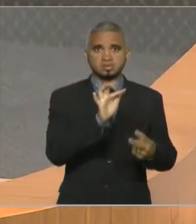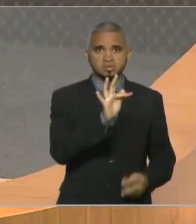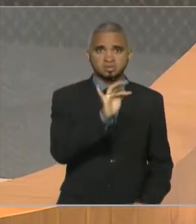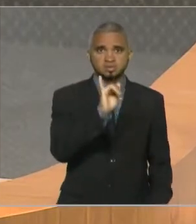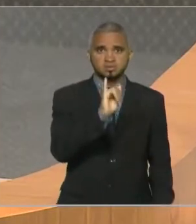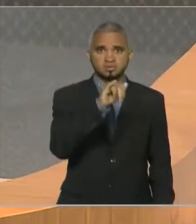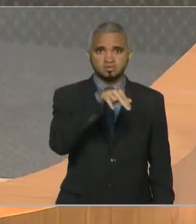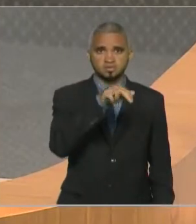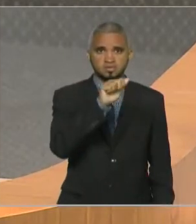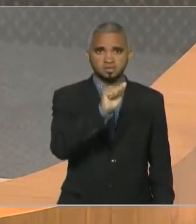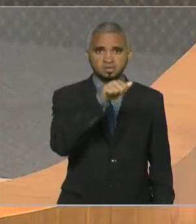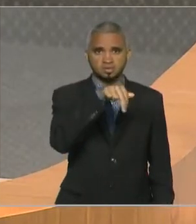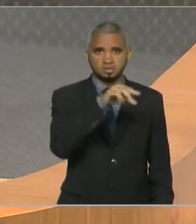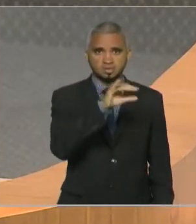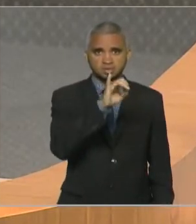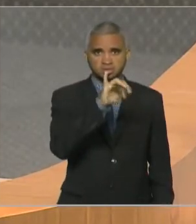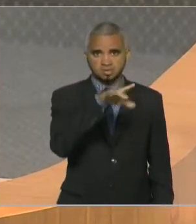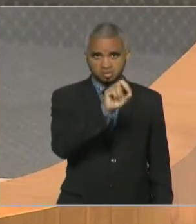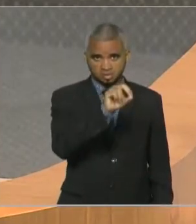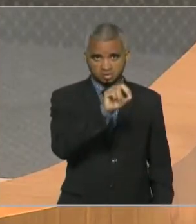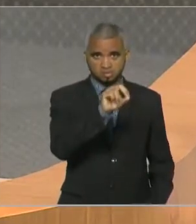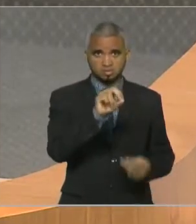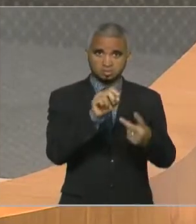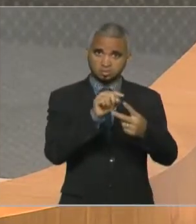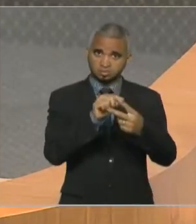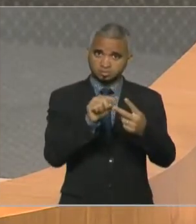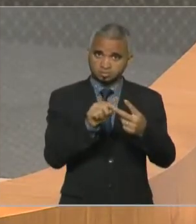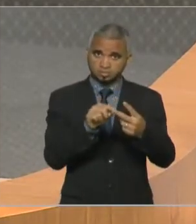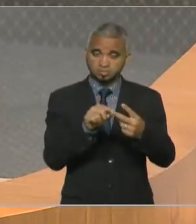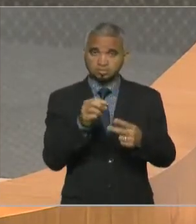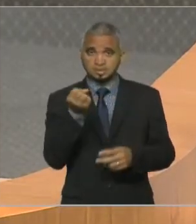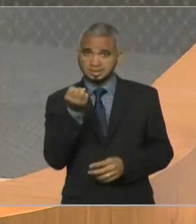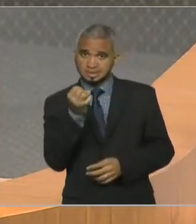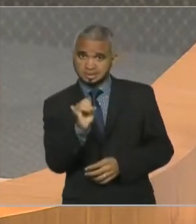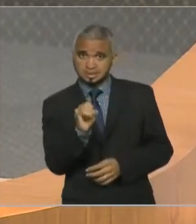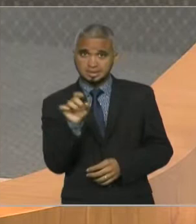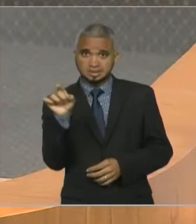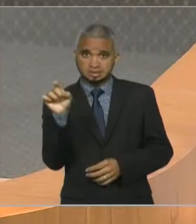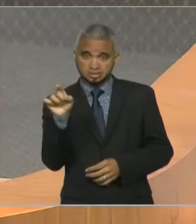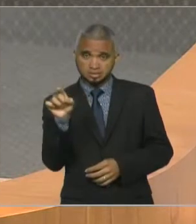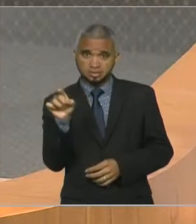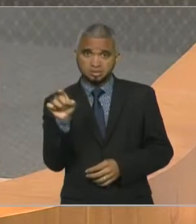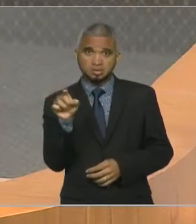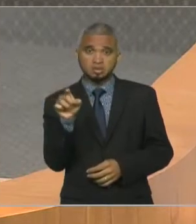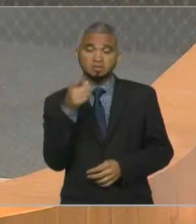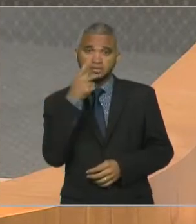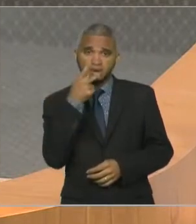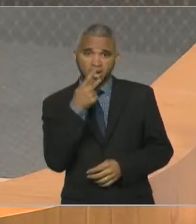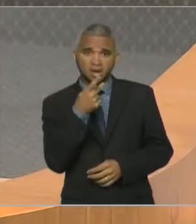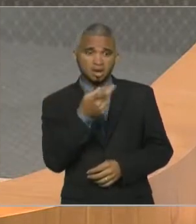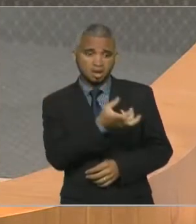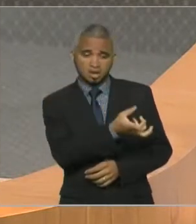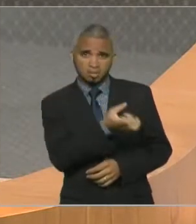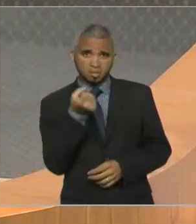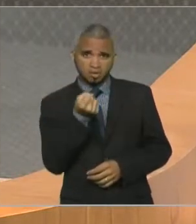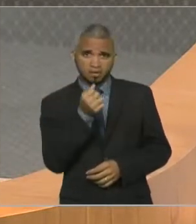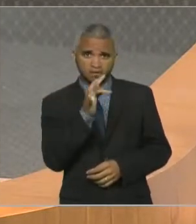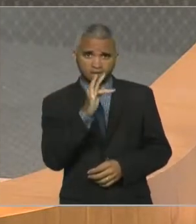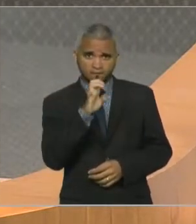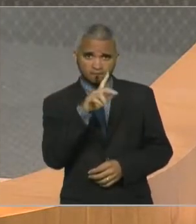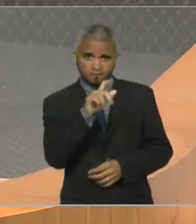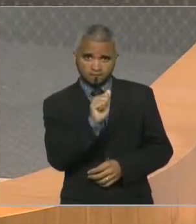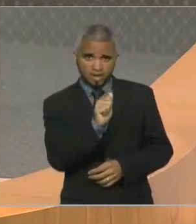do FEPA para outras áreas, quem está falando é a própria assinatura do governador do Estado. Ele retirou